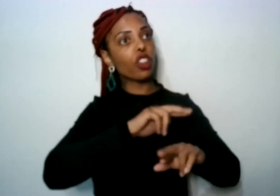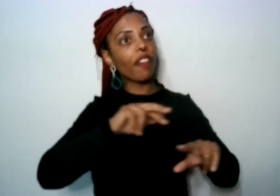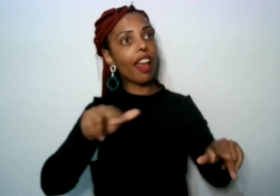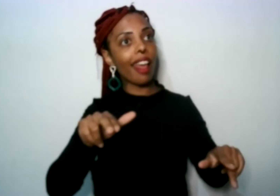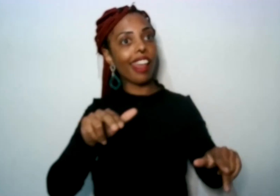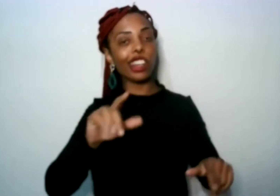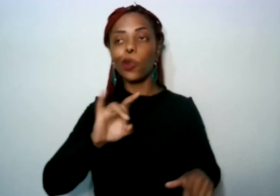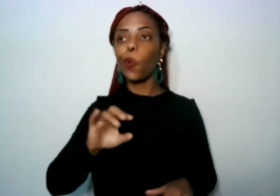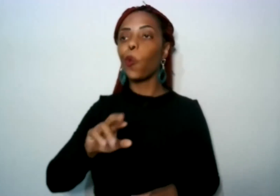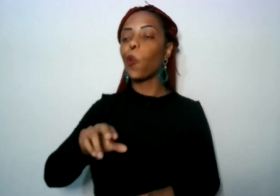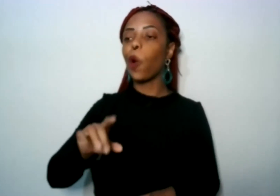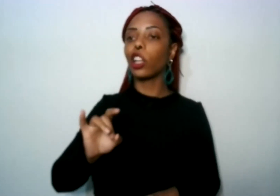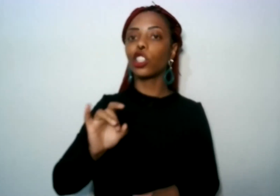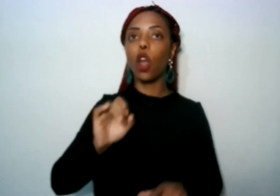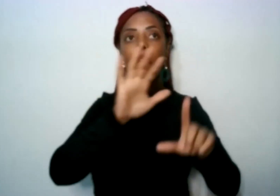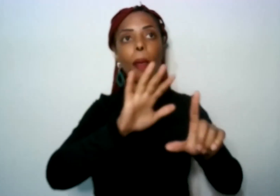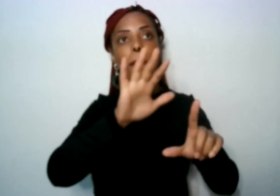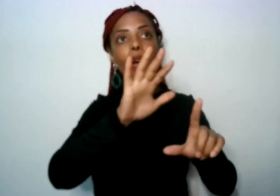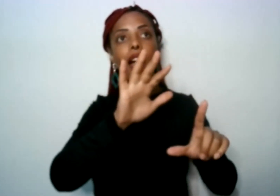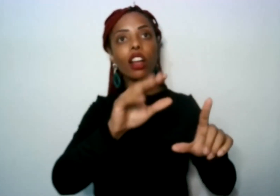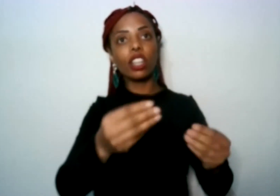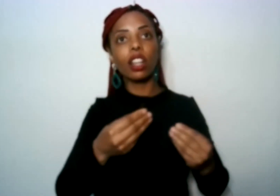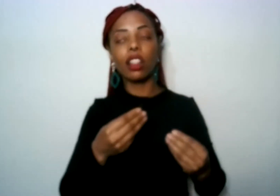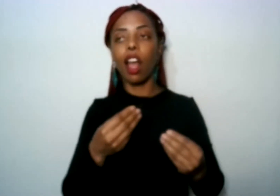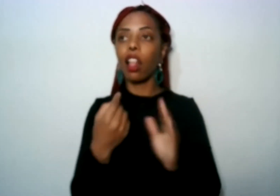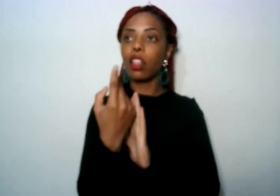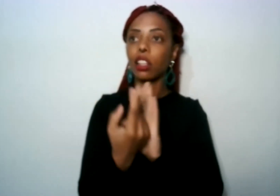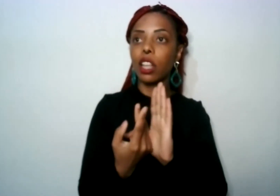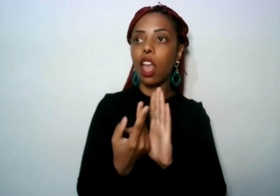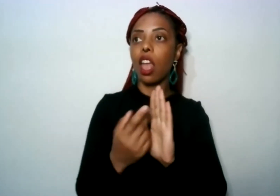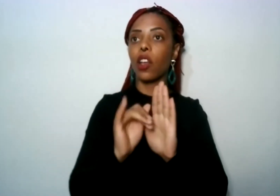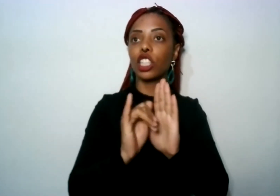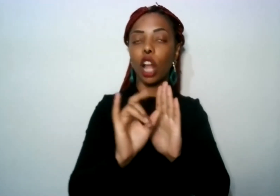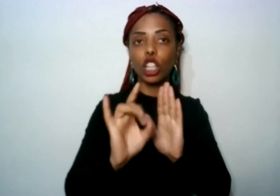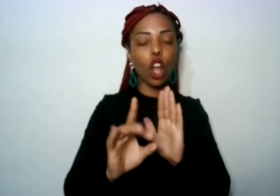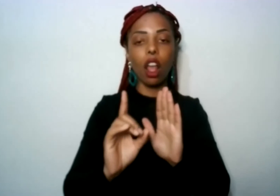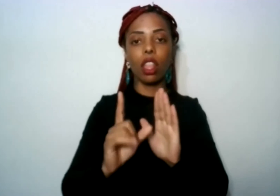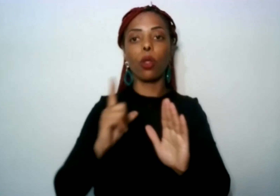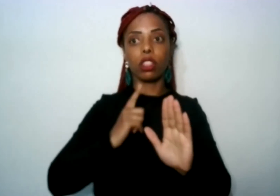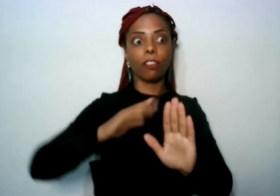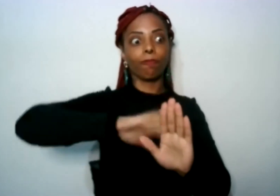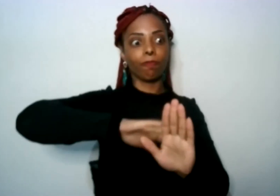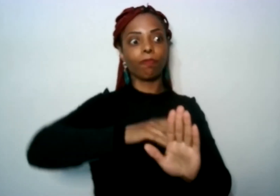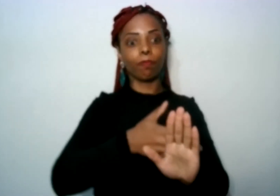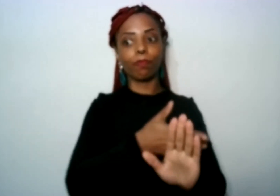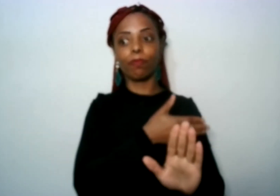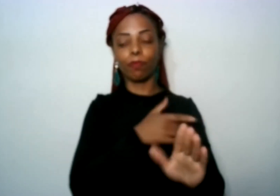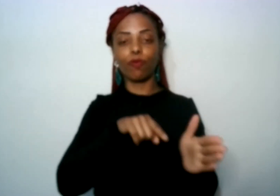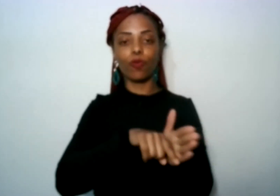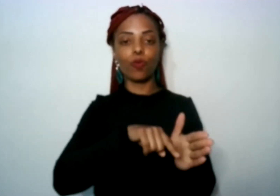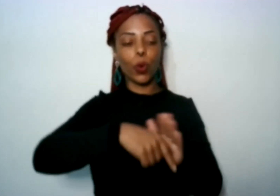acervos de imagens desenhos e editais poderiam possibilitar eu acho que é isso